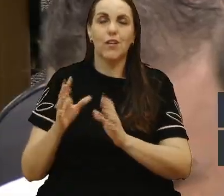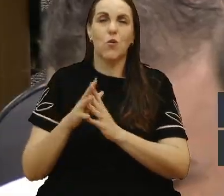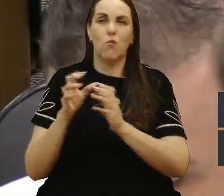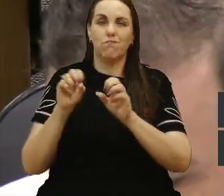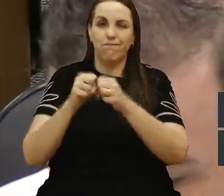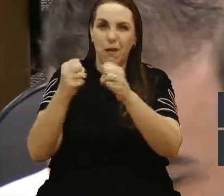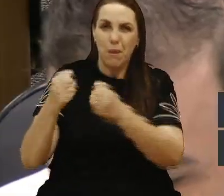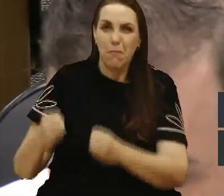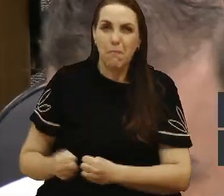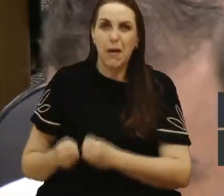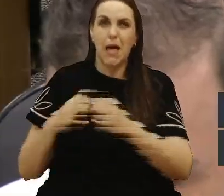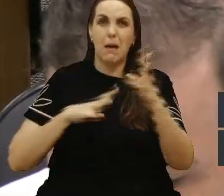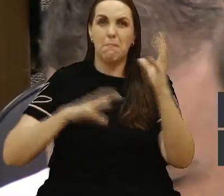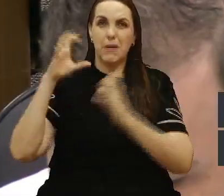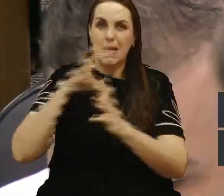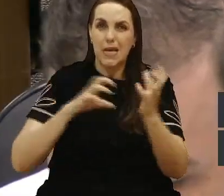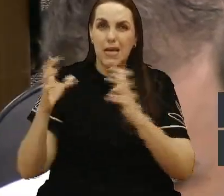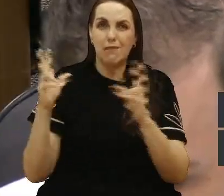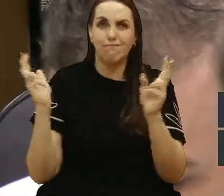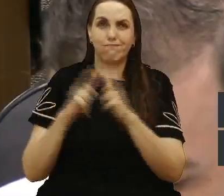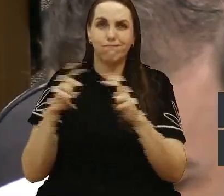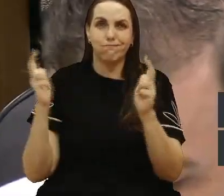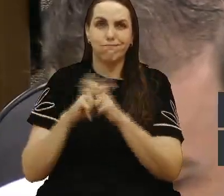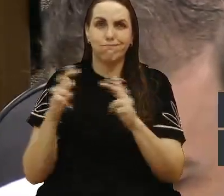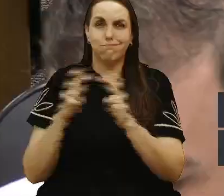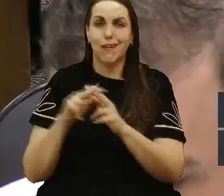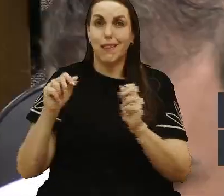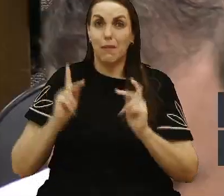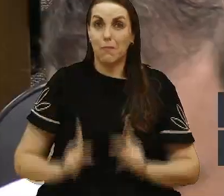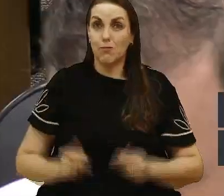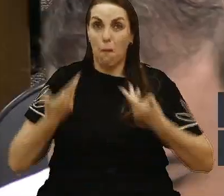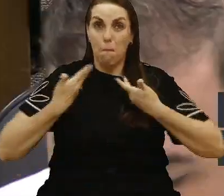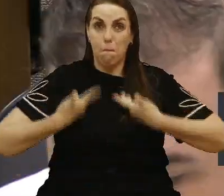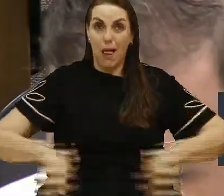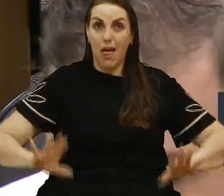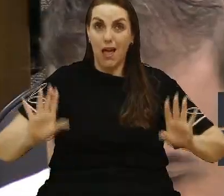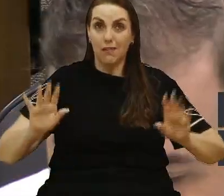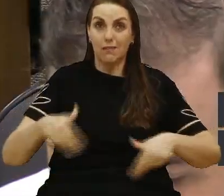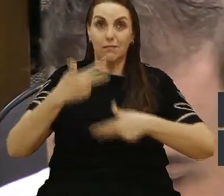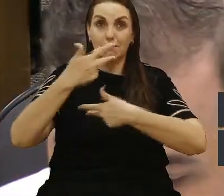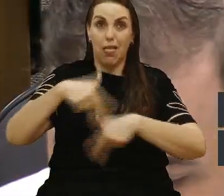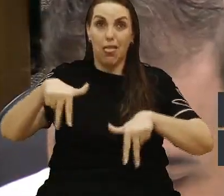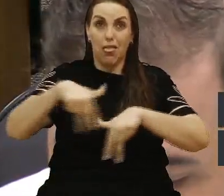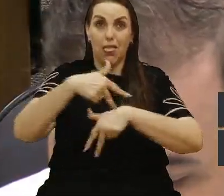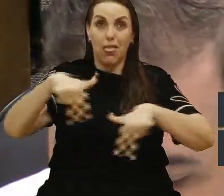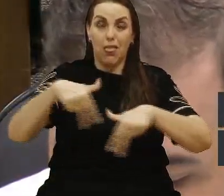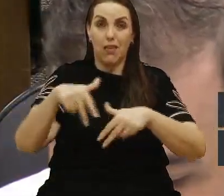com aquelas brigas, né? Tinha até gente pelada lá dançando aí que saiu na mídia, né? Então, isso